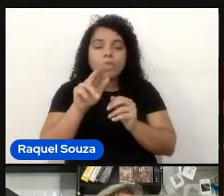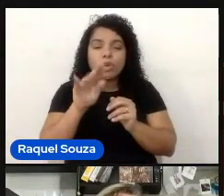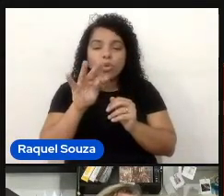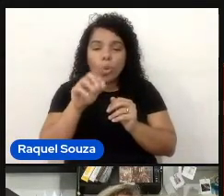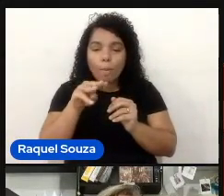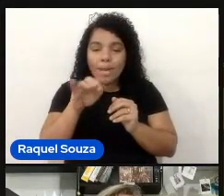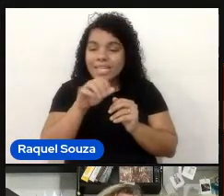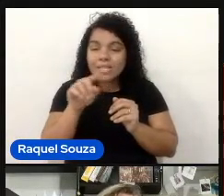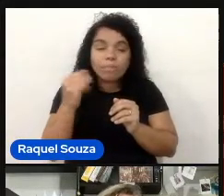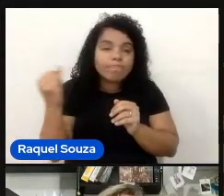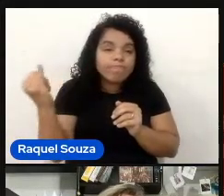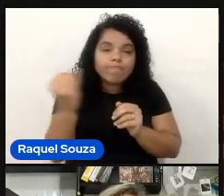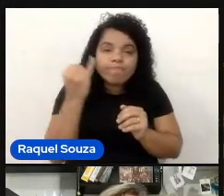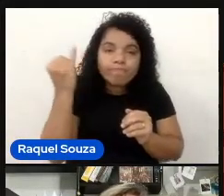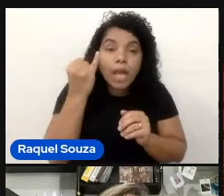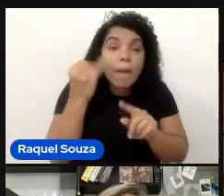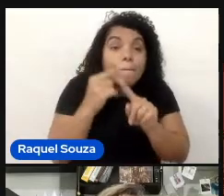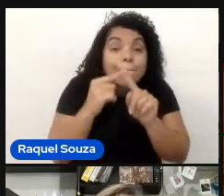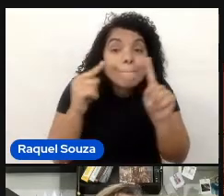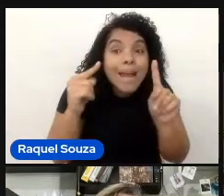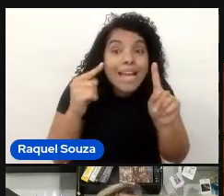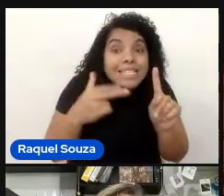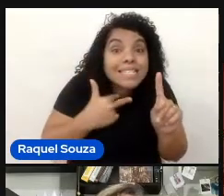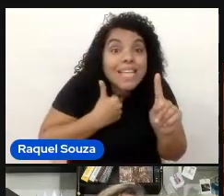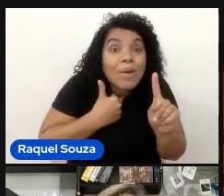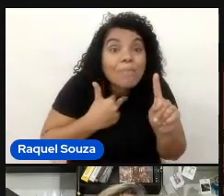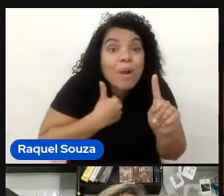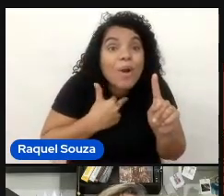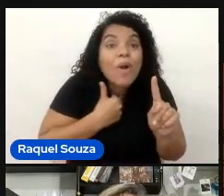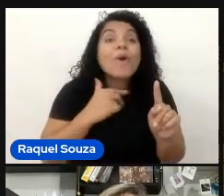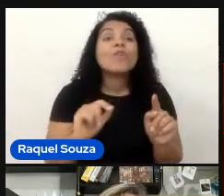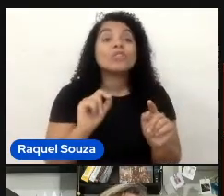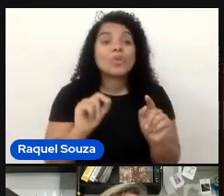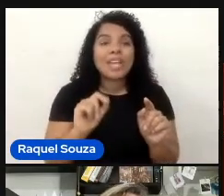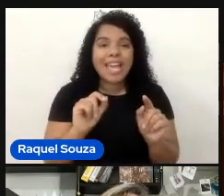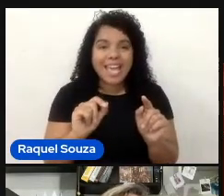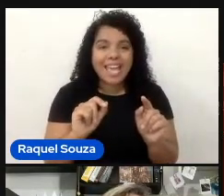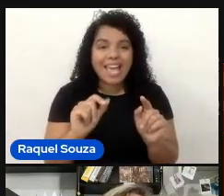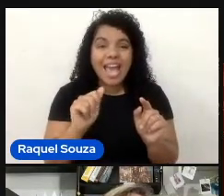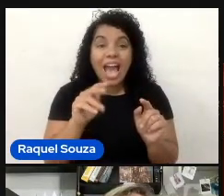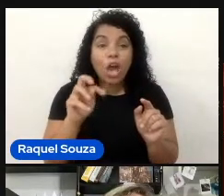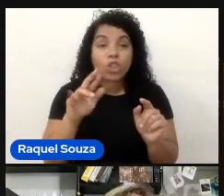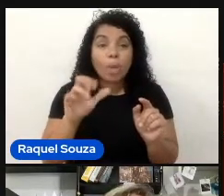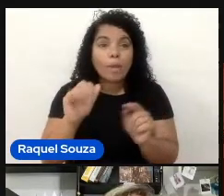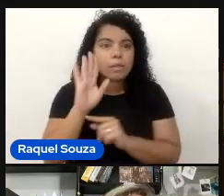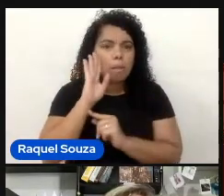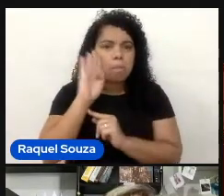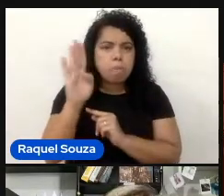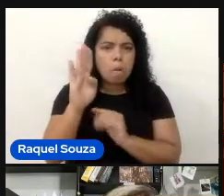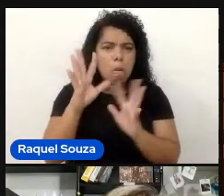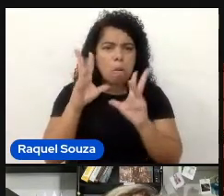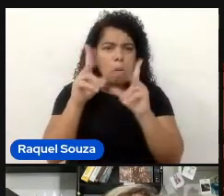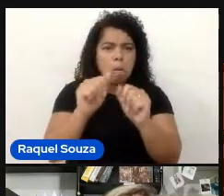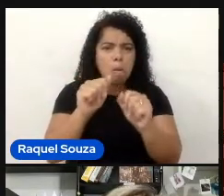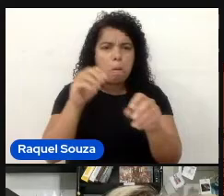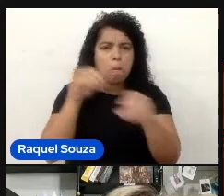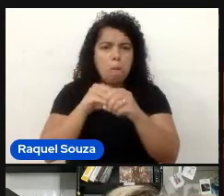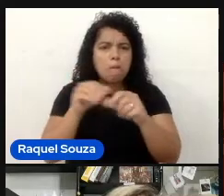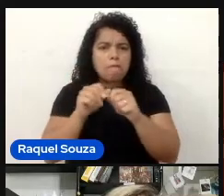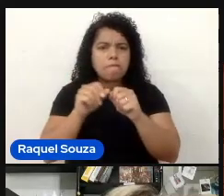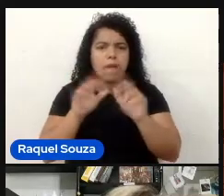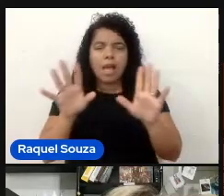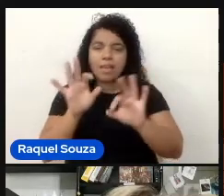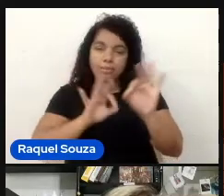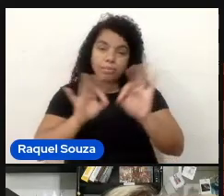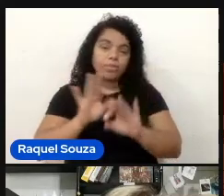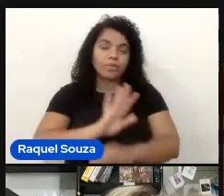importante, só que a gente não pode fazer com que a automação seja a bala de prata do nosso projeto. Por quê?